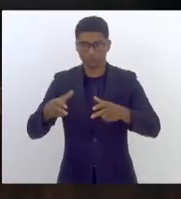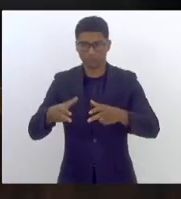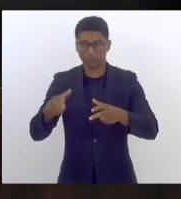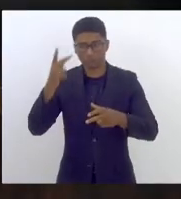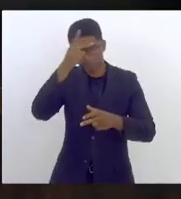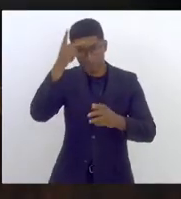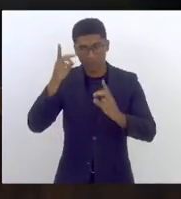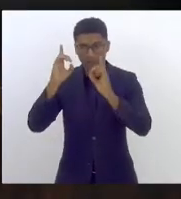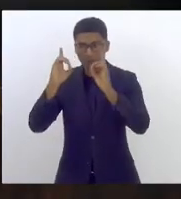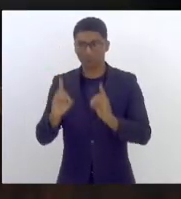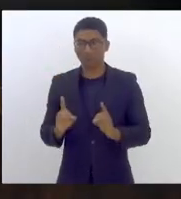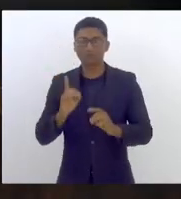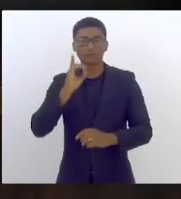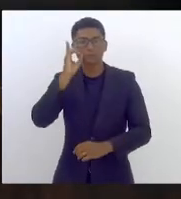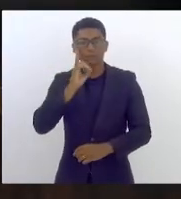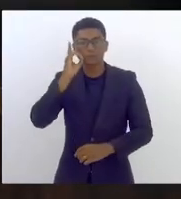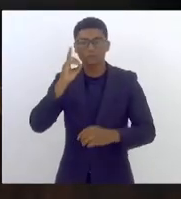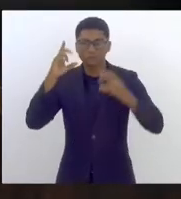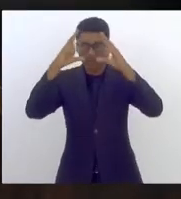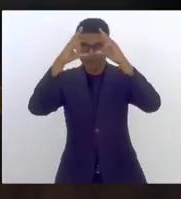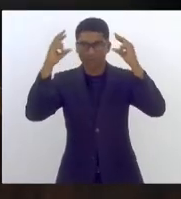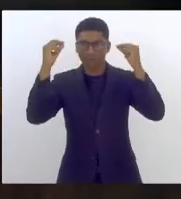da pessoa com deficiência deputada